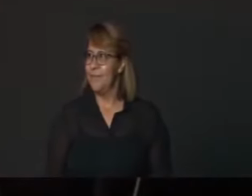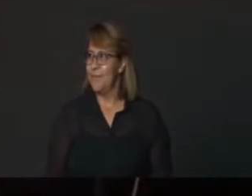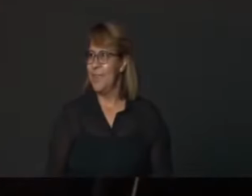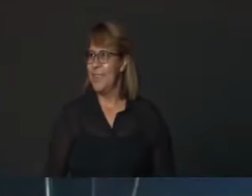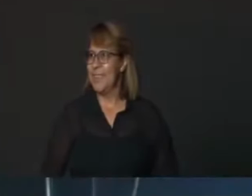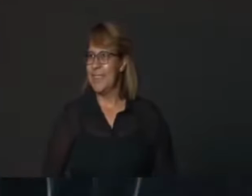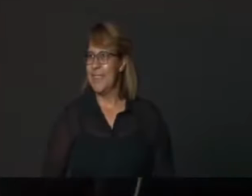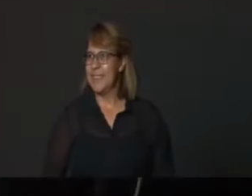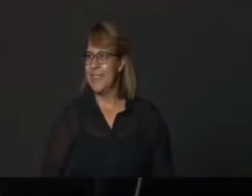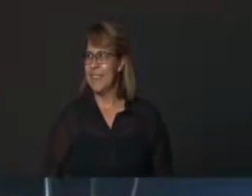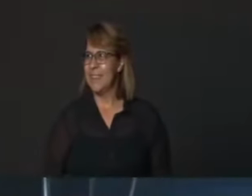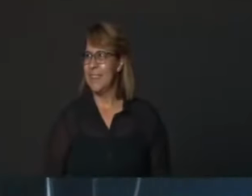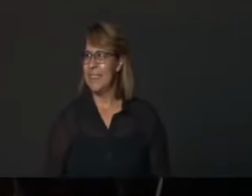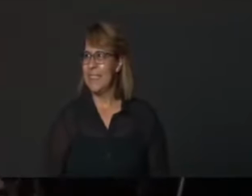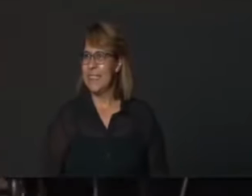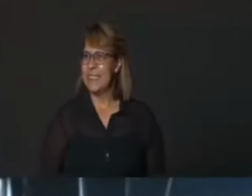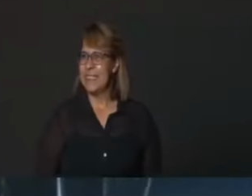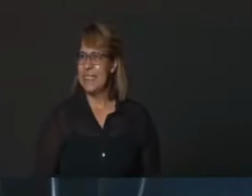Bom